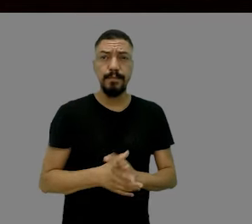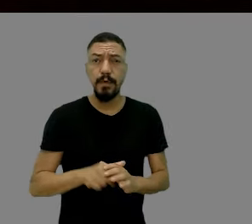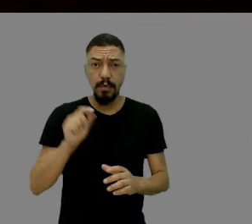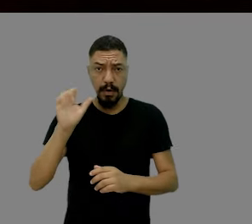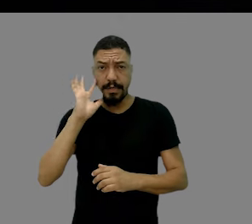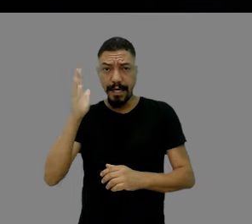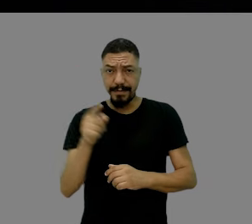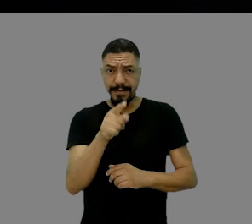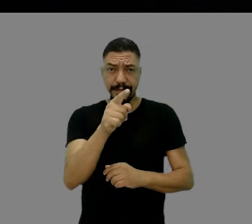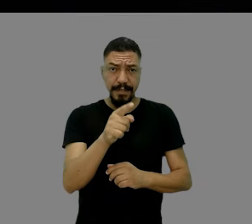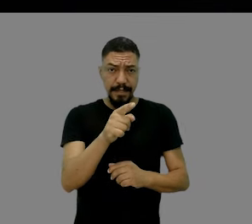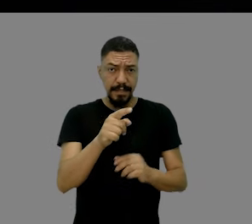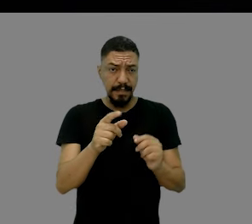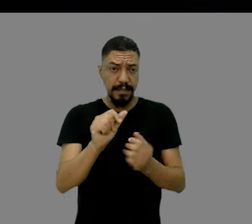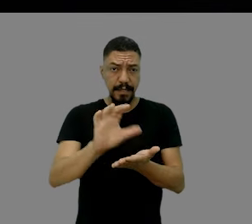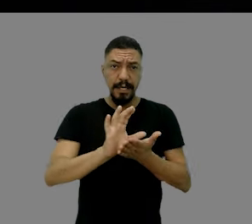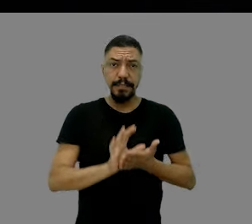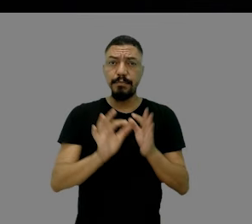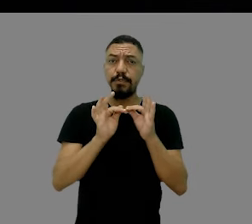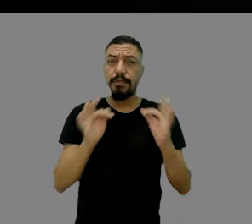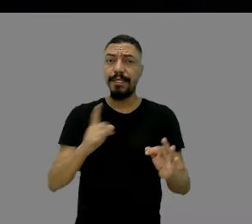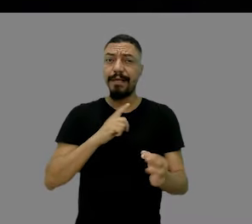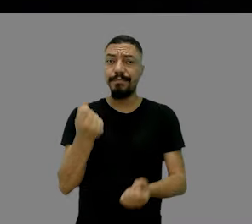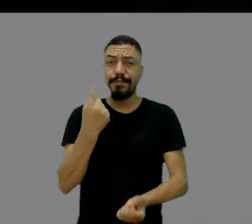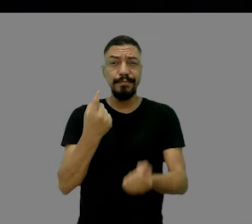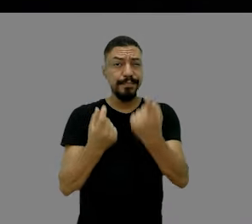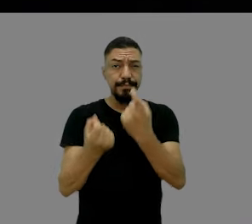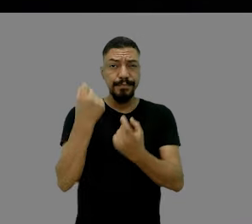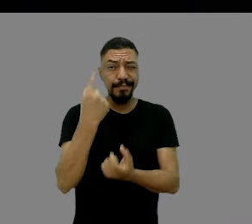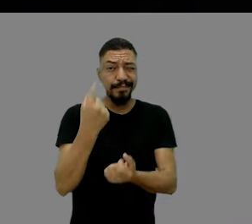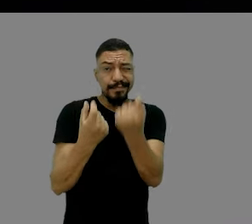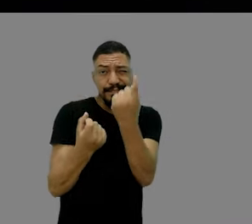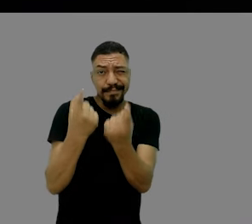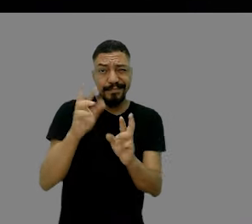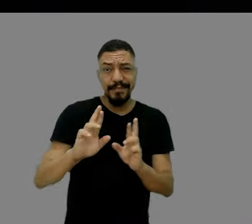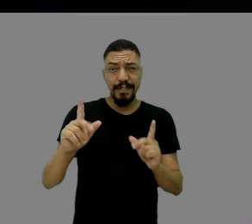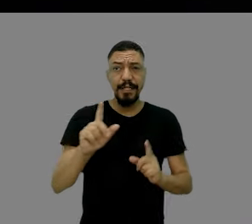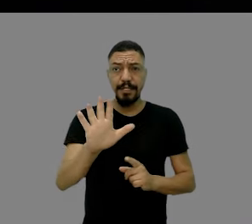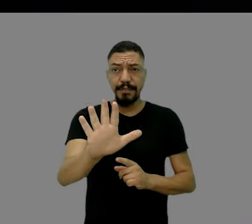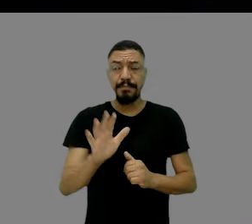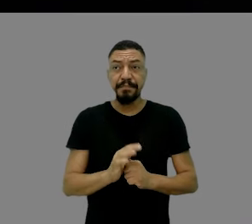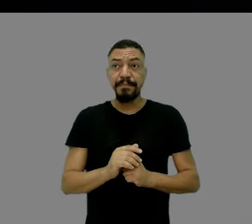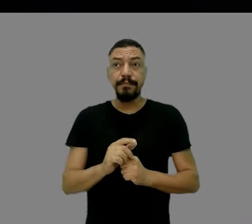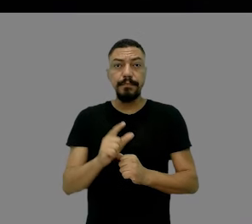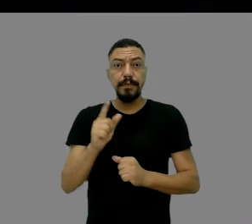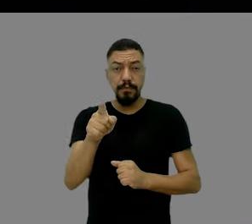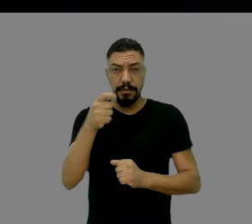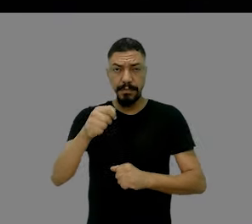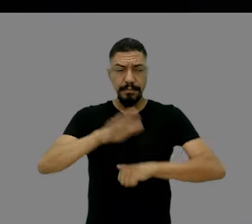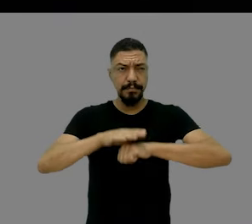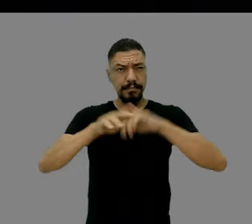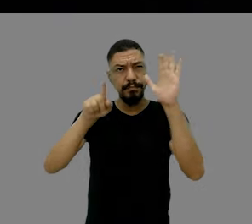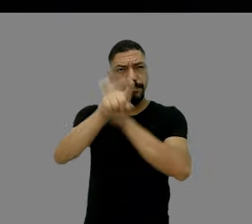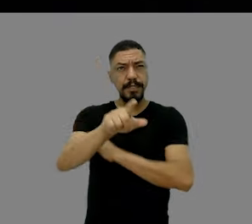exceções das exceções. E aí você precisa perguntar para a gestora ou para o gestor do seu edital. E eu vou dar um exemplo de uma exceção